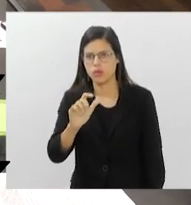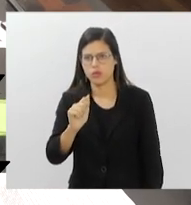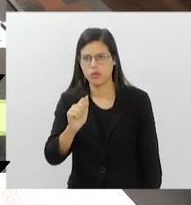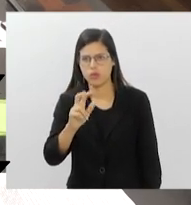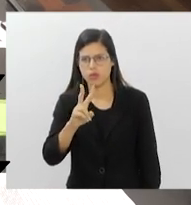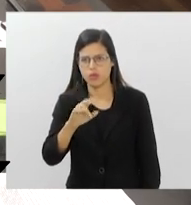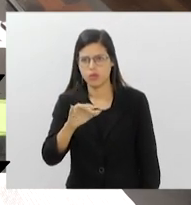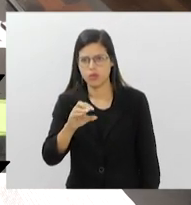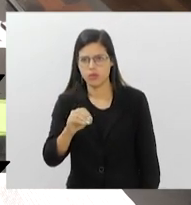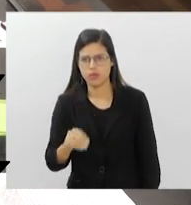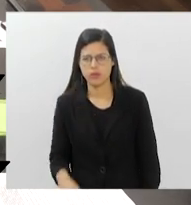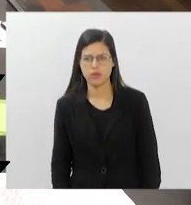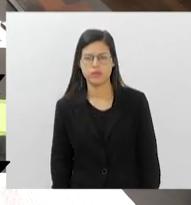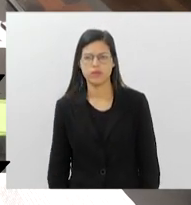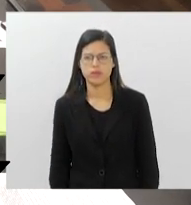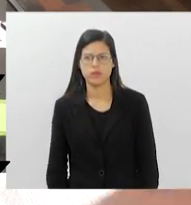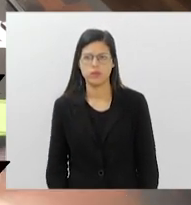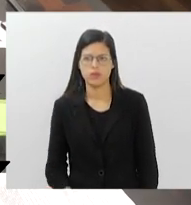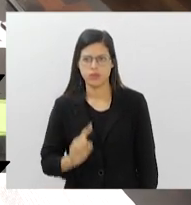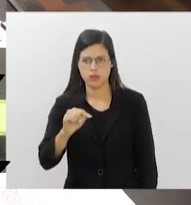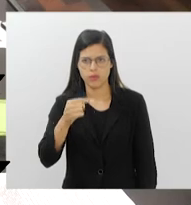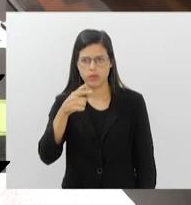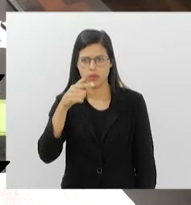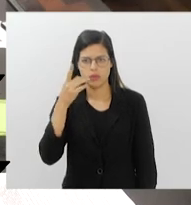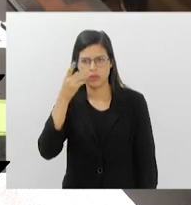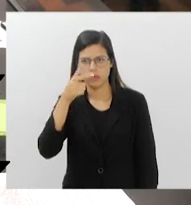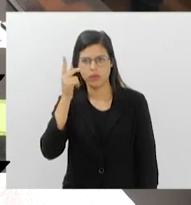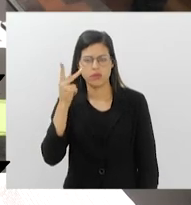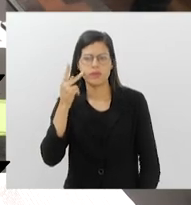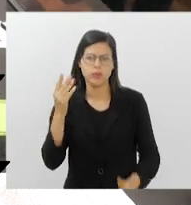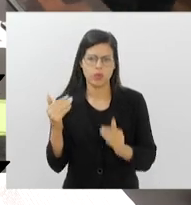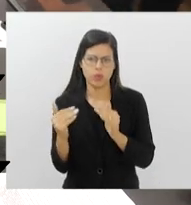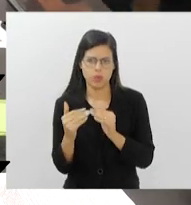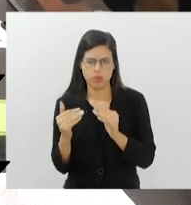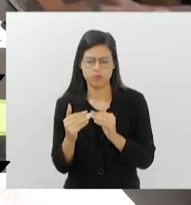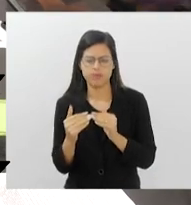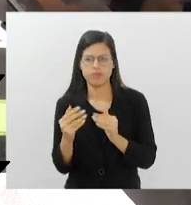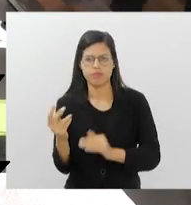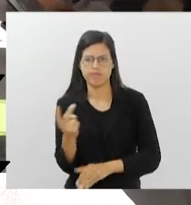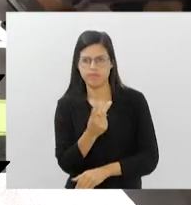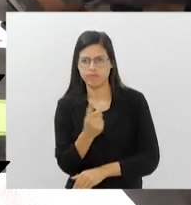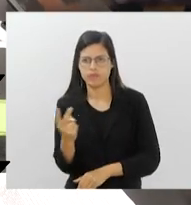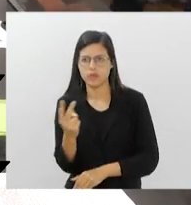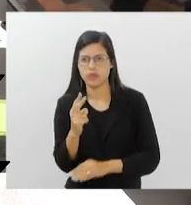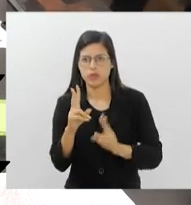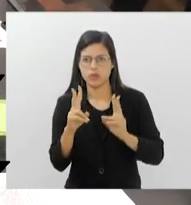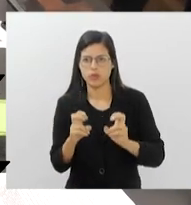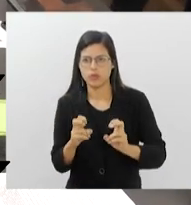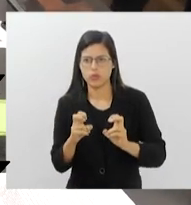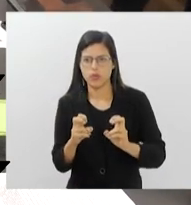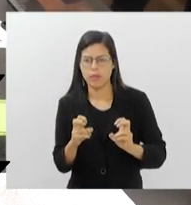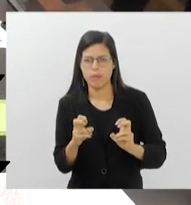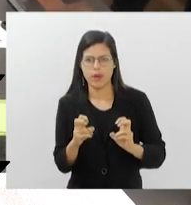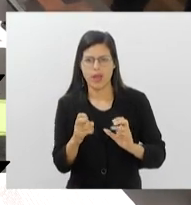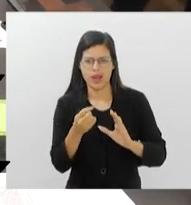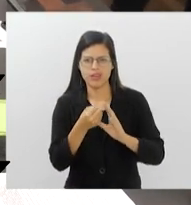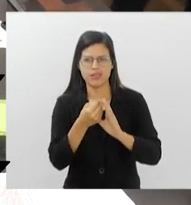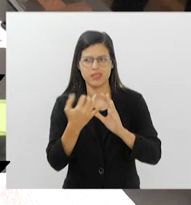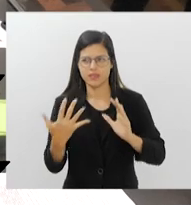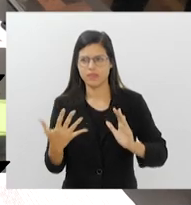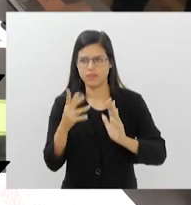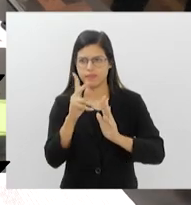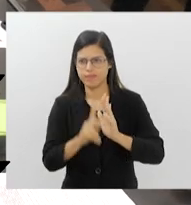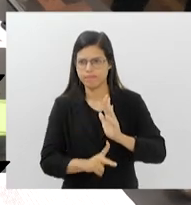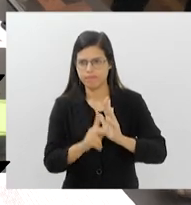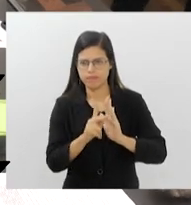Paulo Presidente eu tenho acordo com vossa excelência e com o deputado Carlos min o que dis respeito à caracterização do projeto de